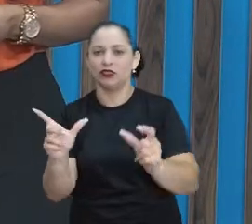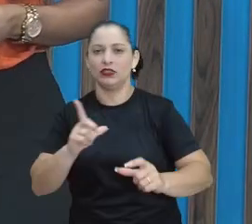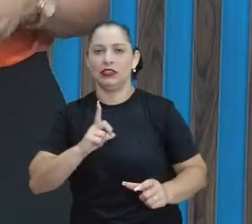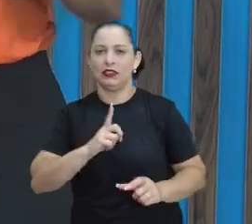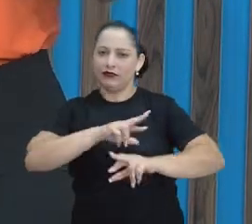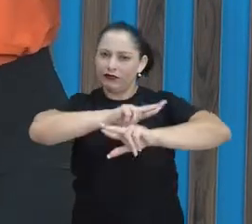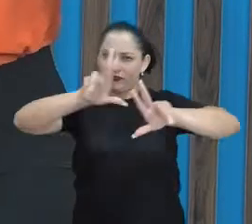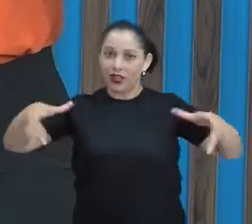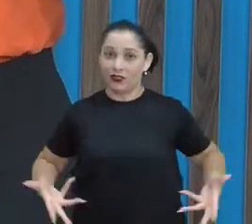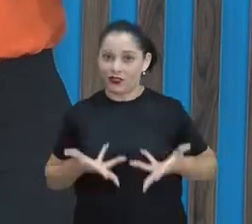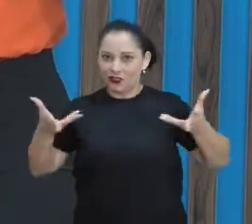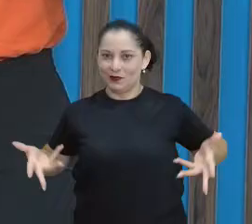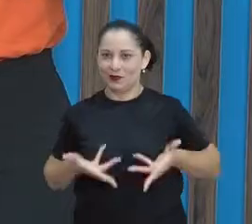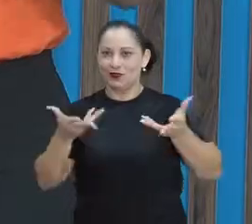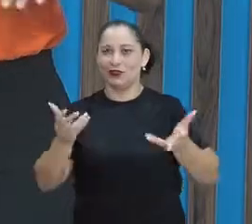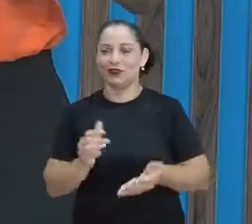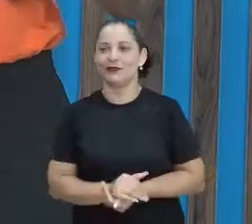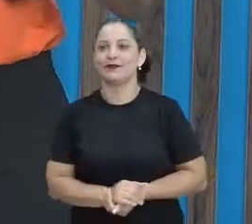estímulos.